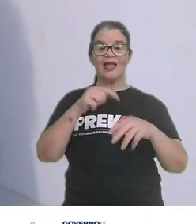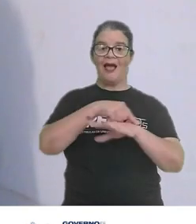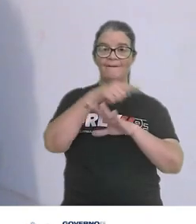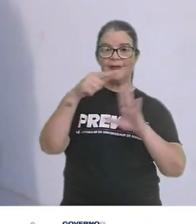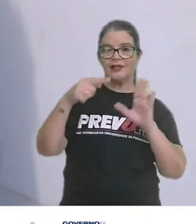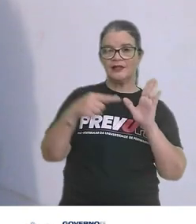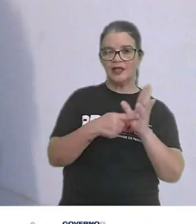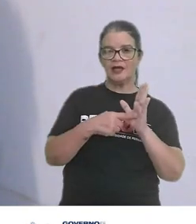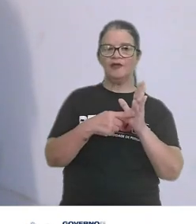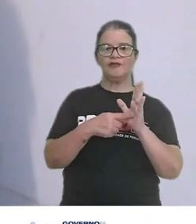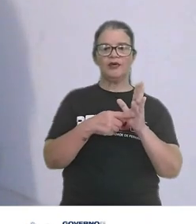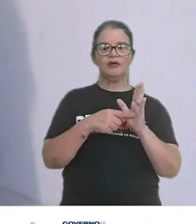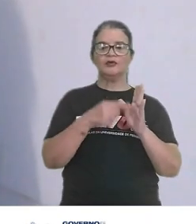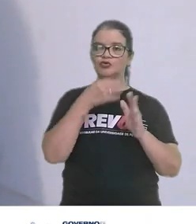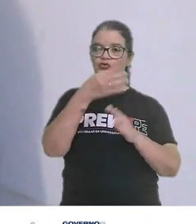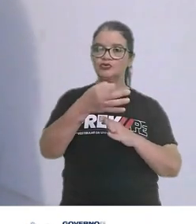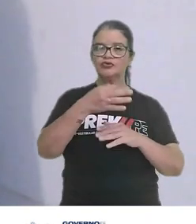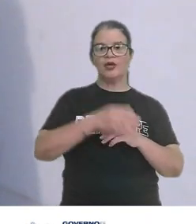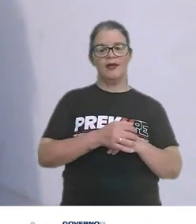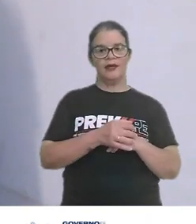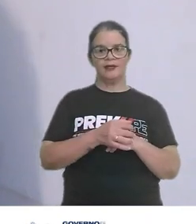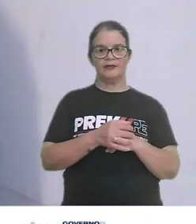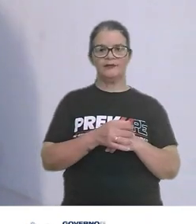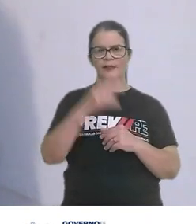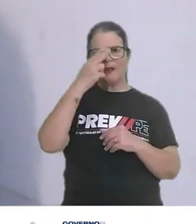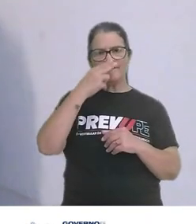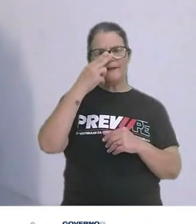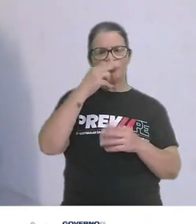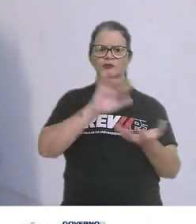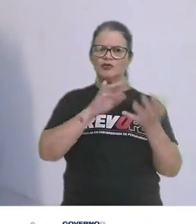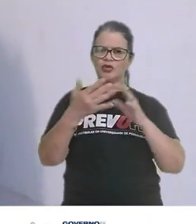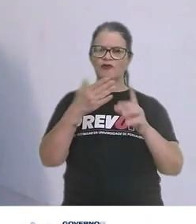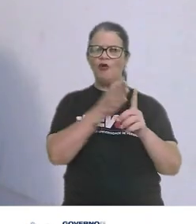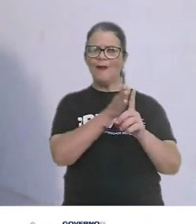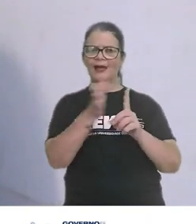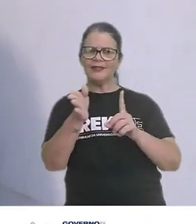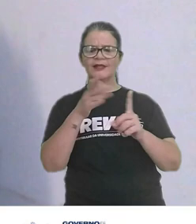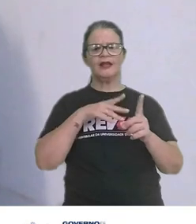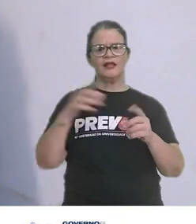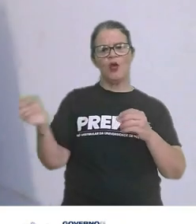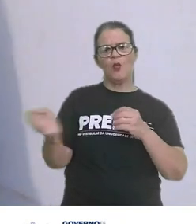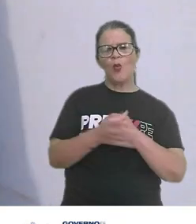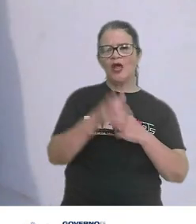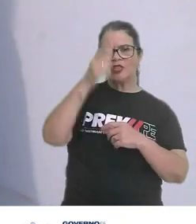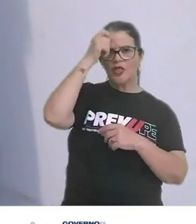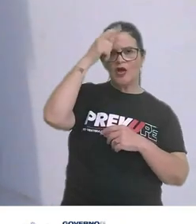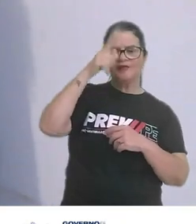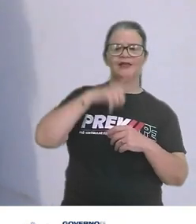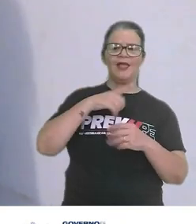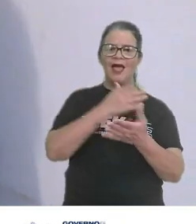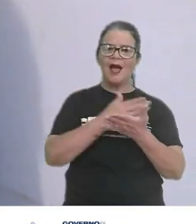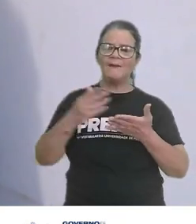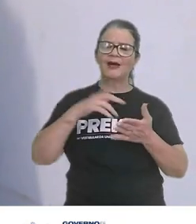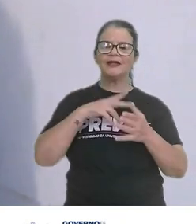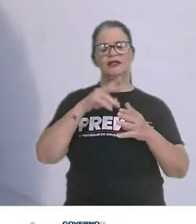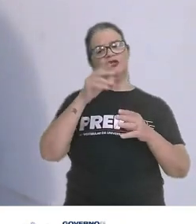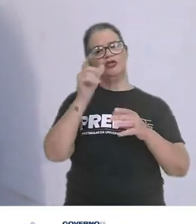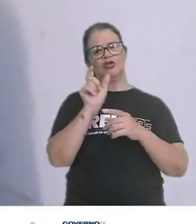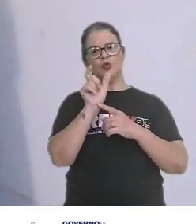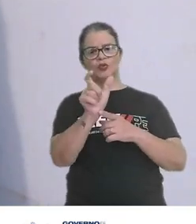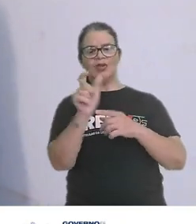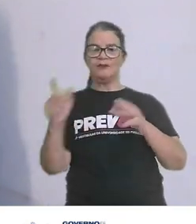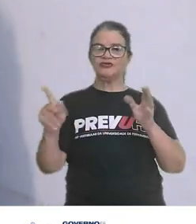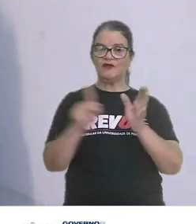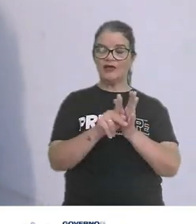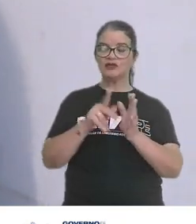a metáfora, sugere, mesmo que seja de forma indireta, uma nova ideia a partir de um termo